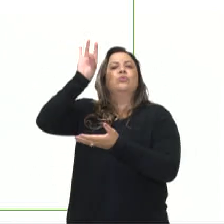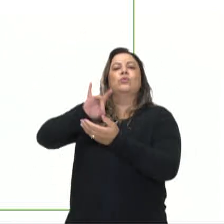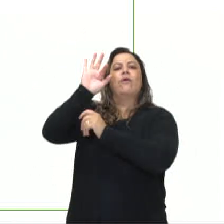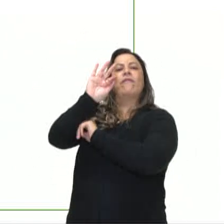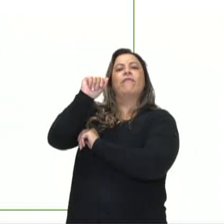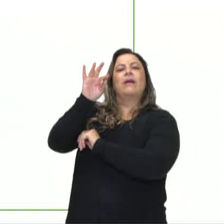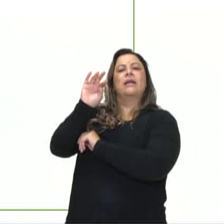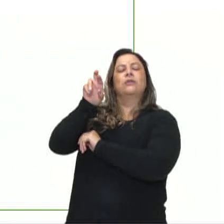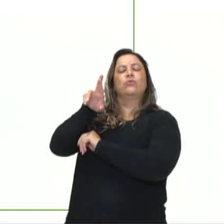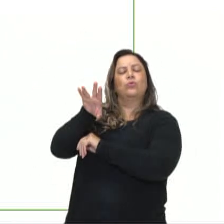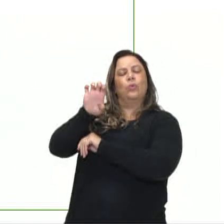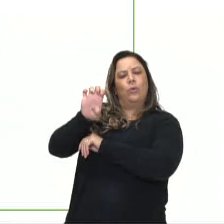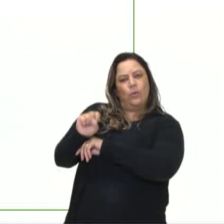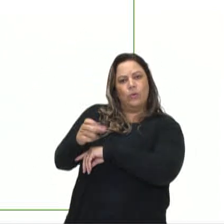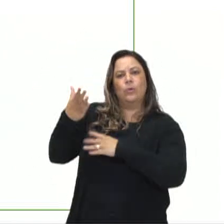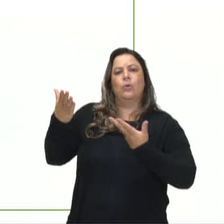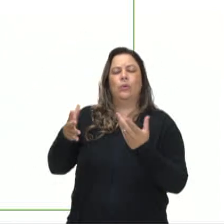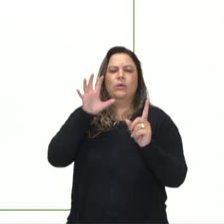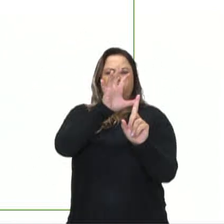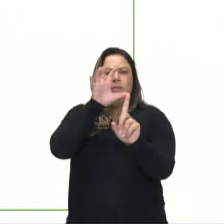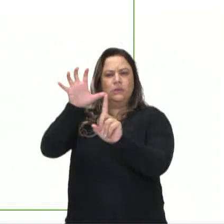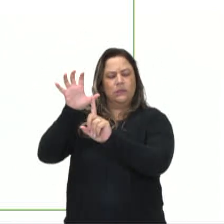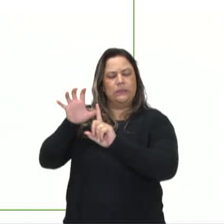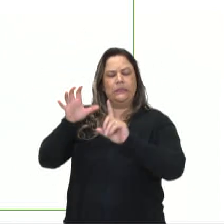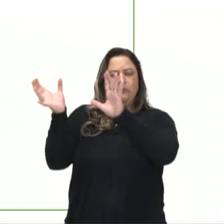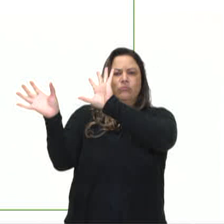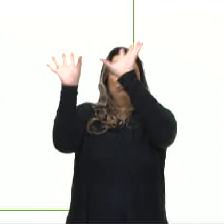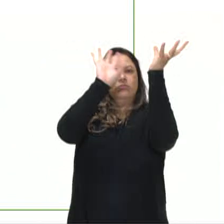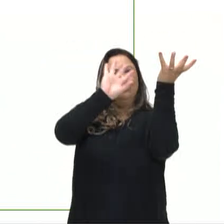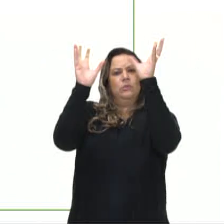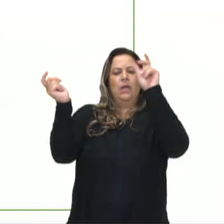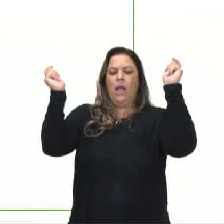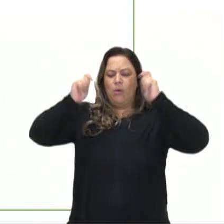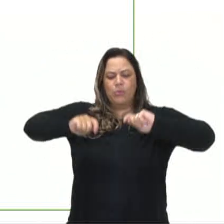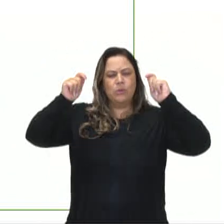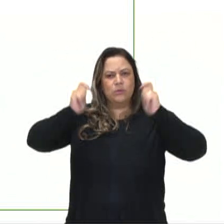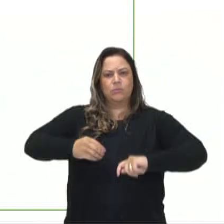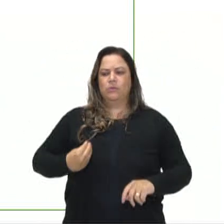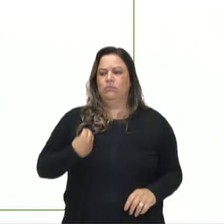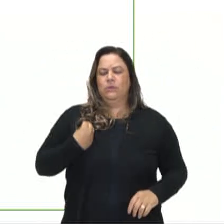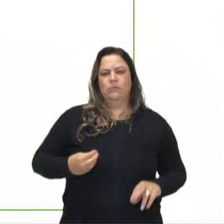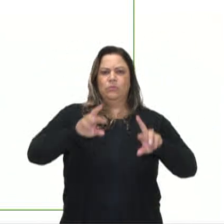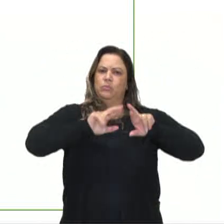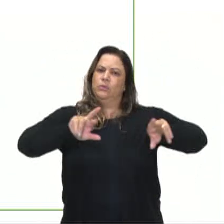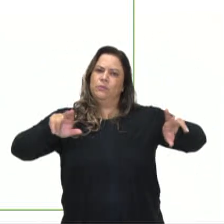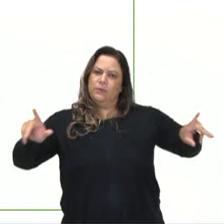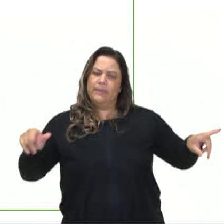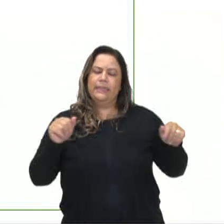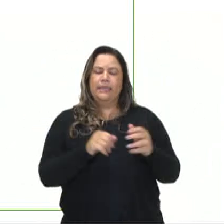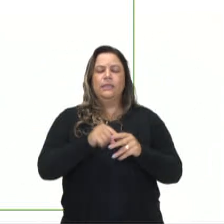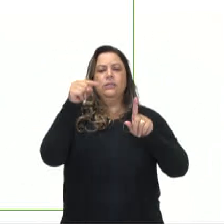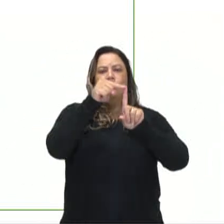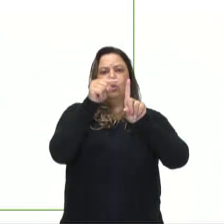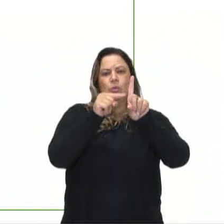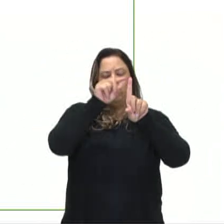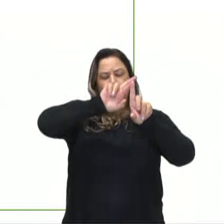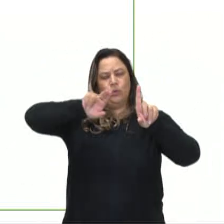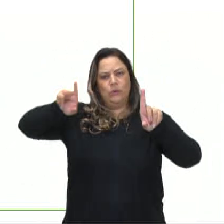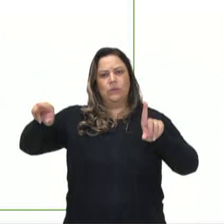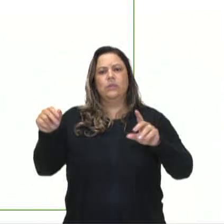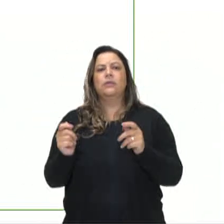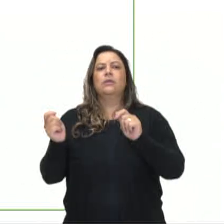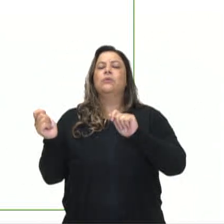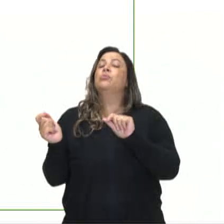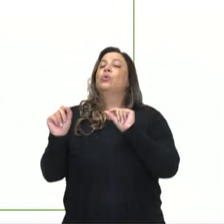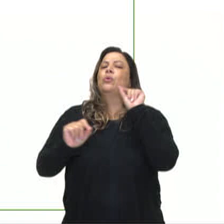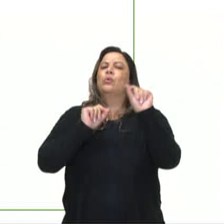determinam ou interferem nos elementos climáticos e possibilitam a existência de diferentes tipos de climas. E os fenômenos